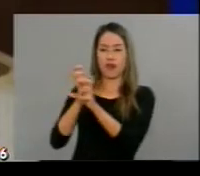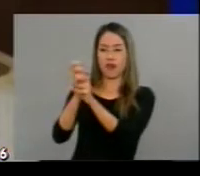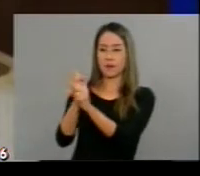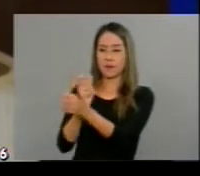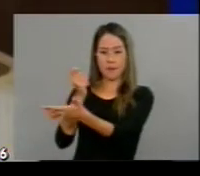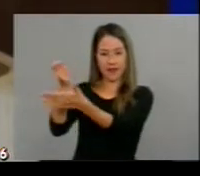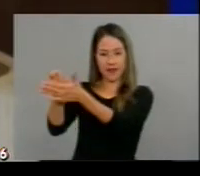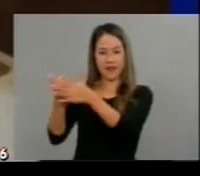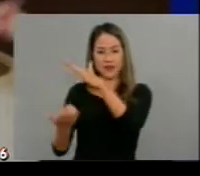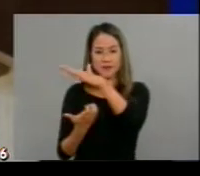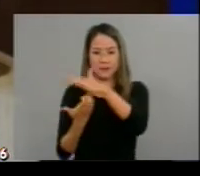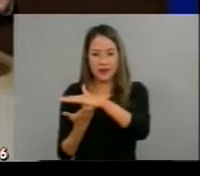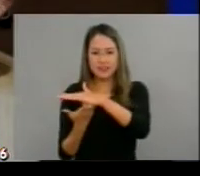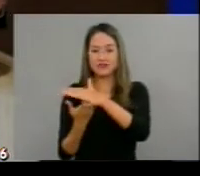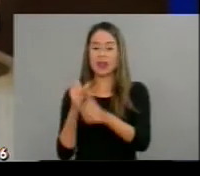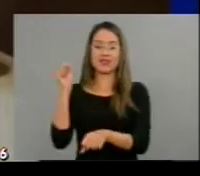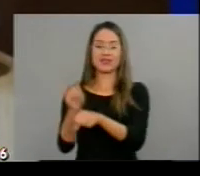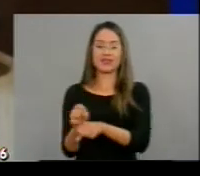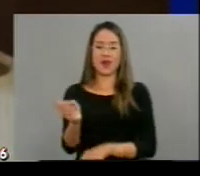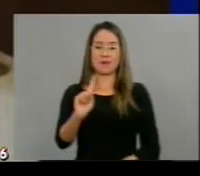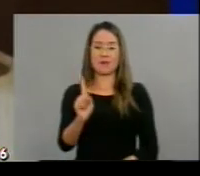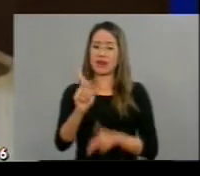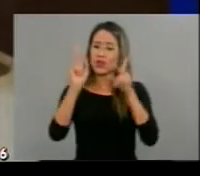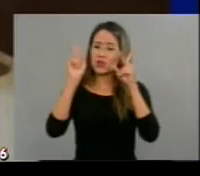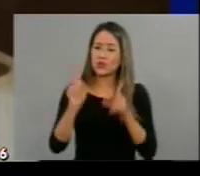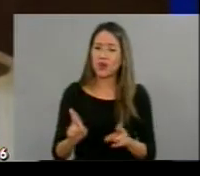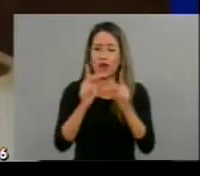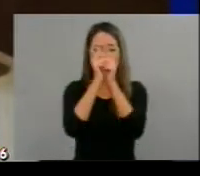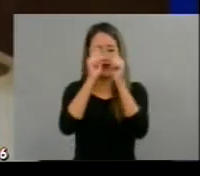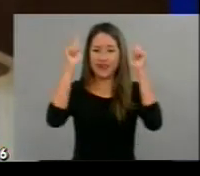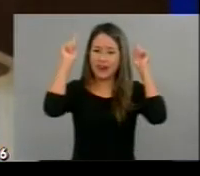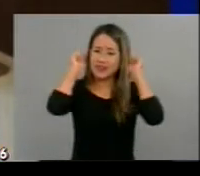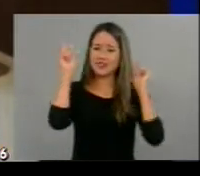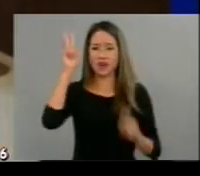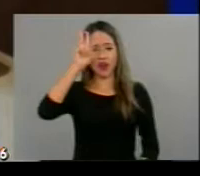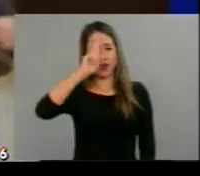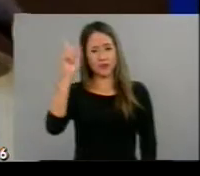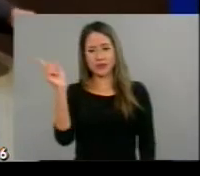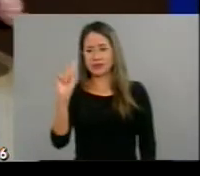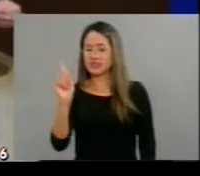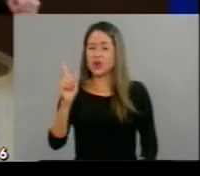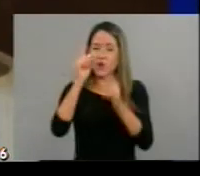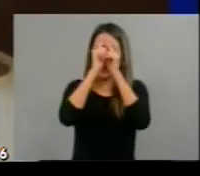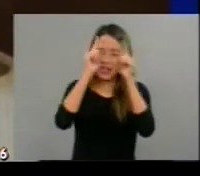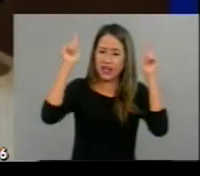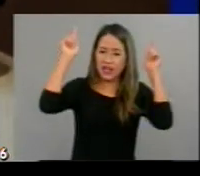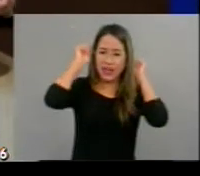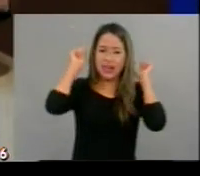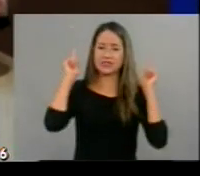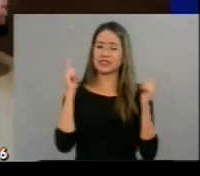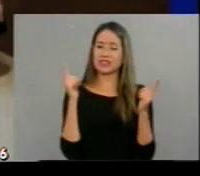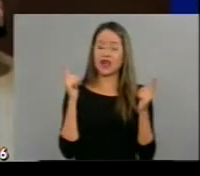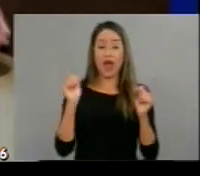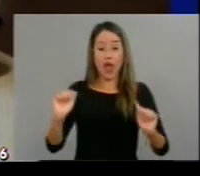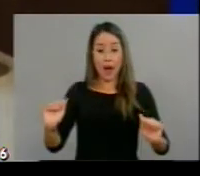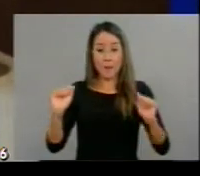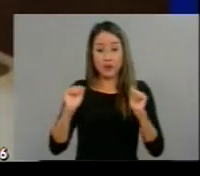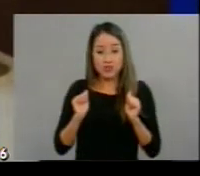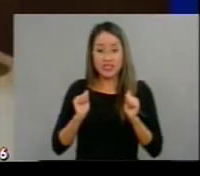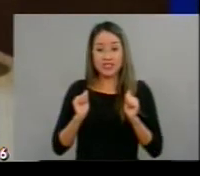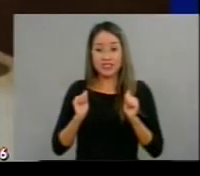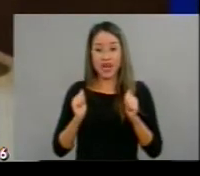É impressionante. Nós estamos repetindo a Grécia quebrou. Deputada Genô, os aposentados atearam fogo às